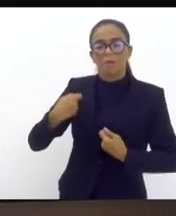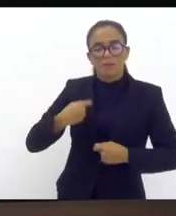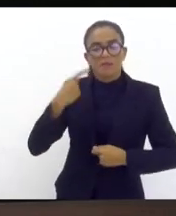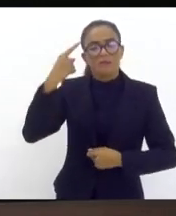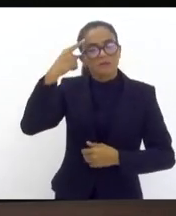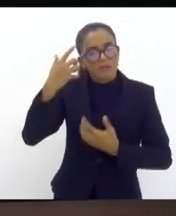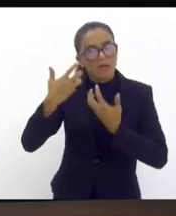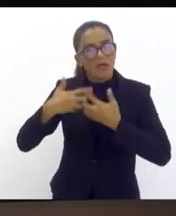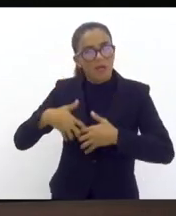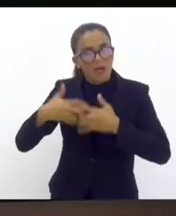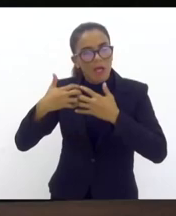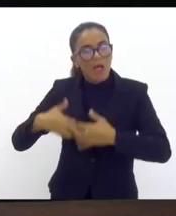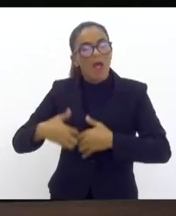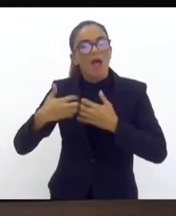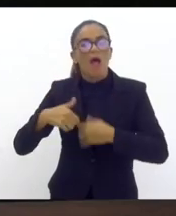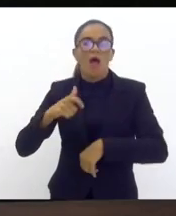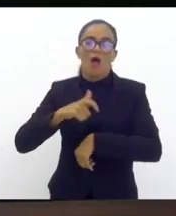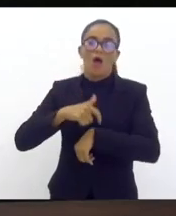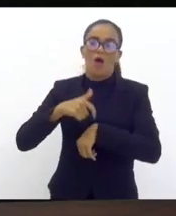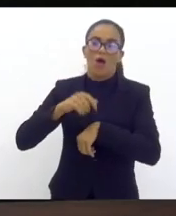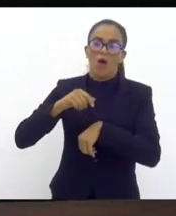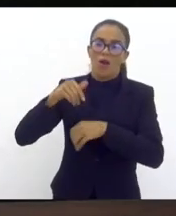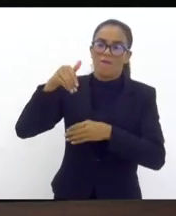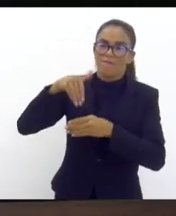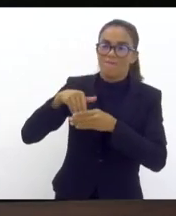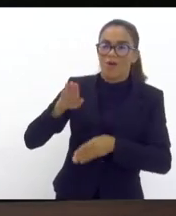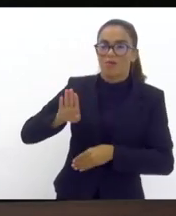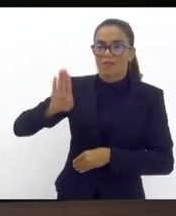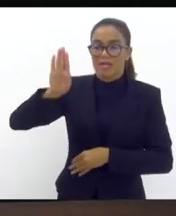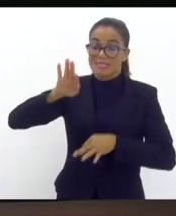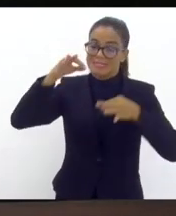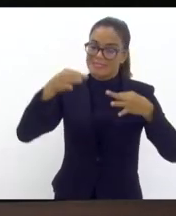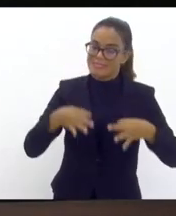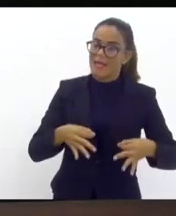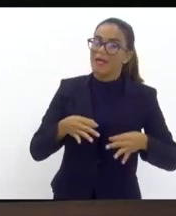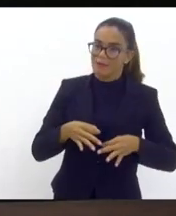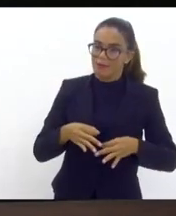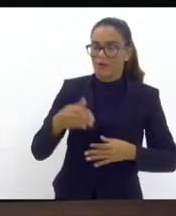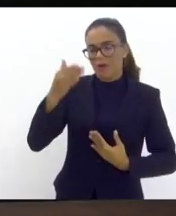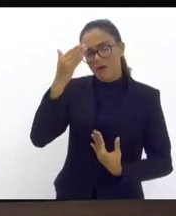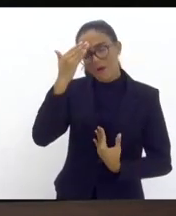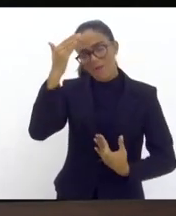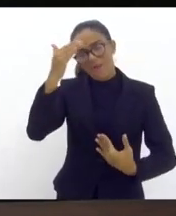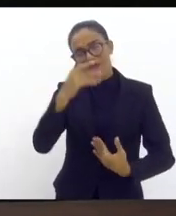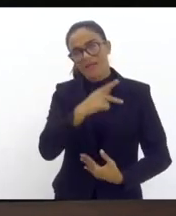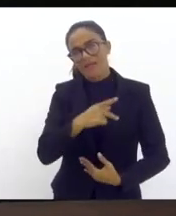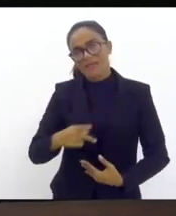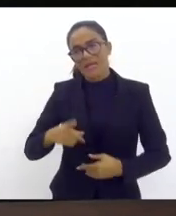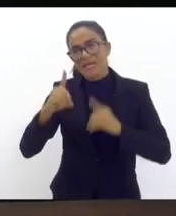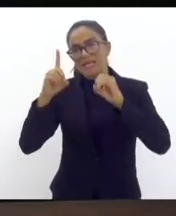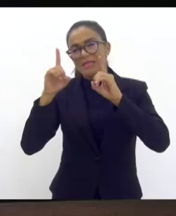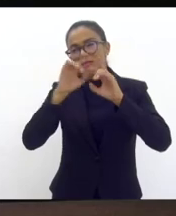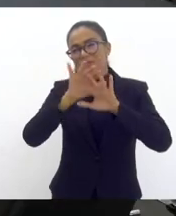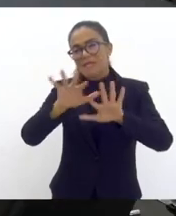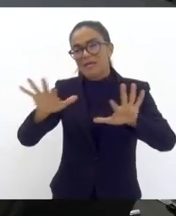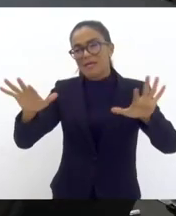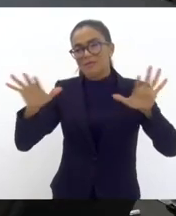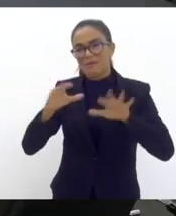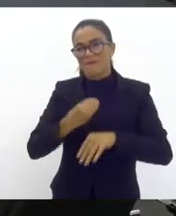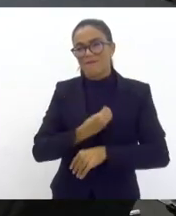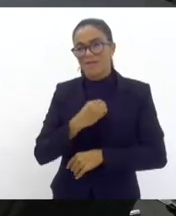votar aqui e voltar sempre certo sempre ao lado do Povo Muito obrigado presidente que Deus abençoe a vida de todos nós